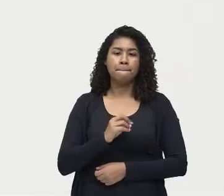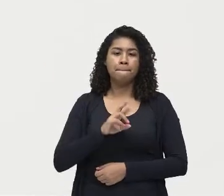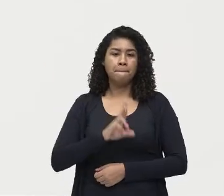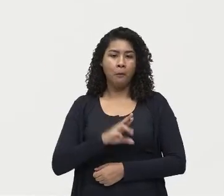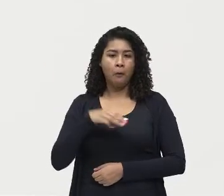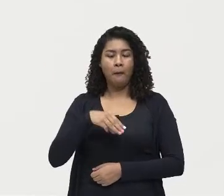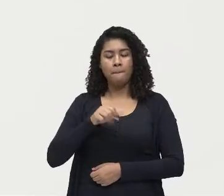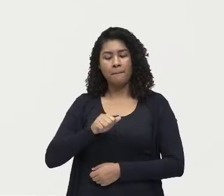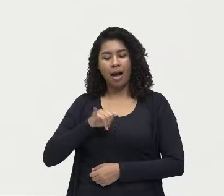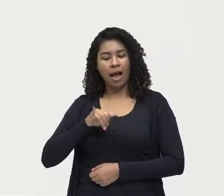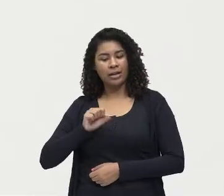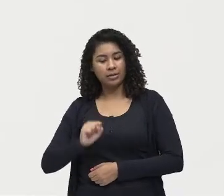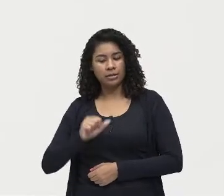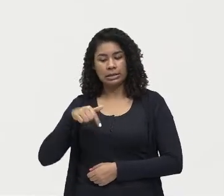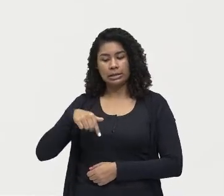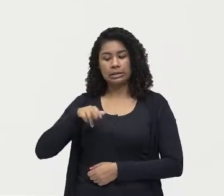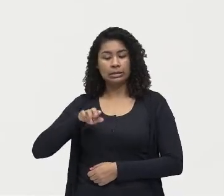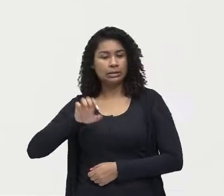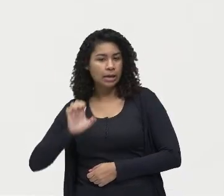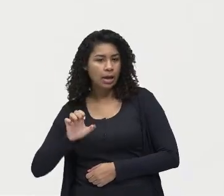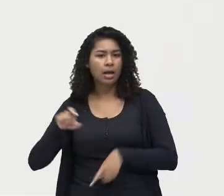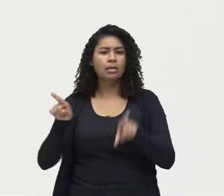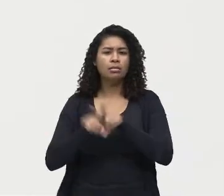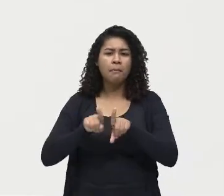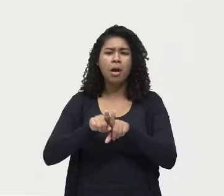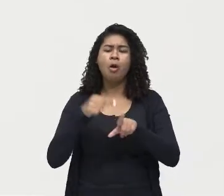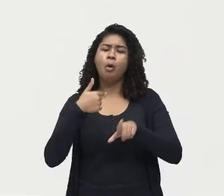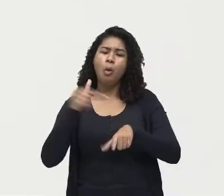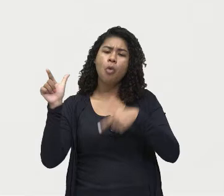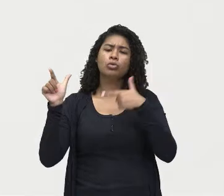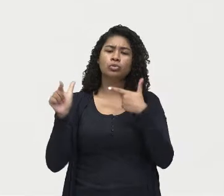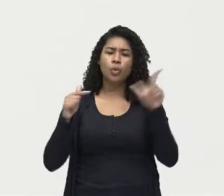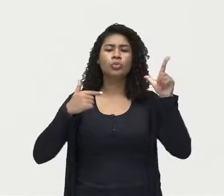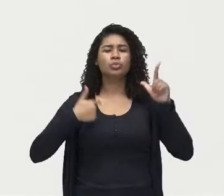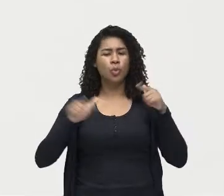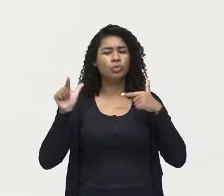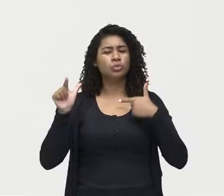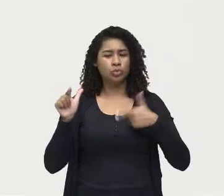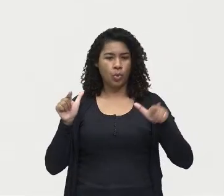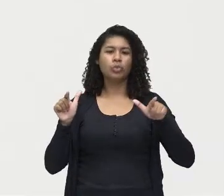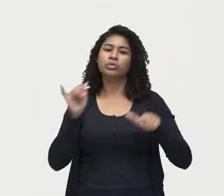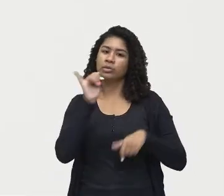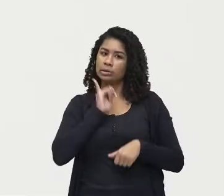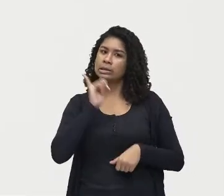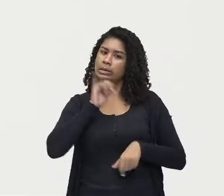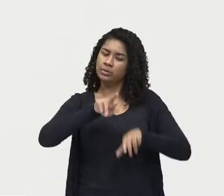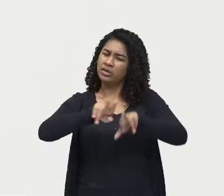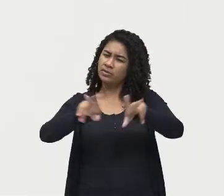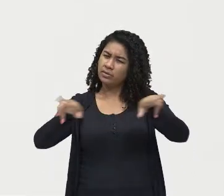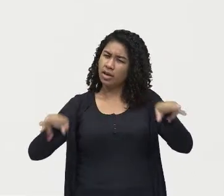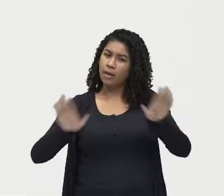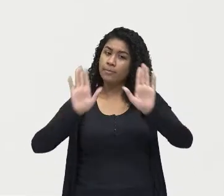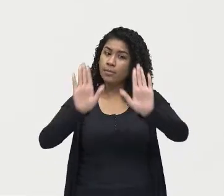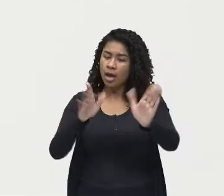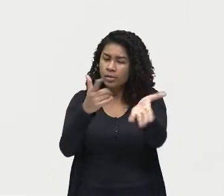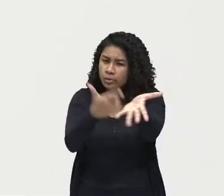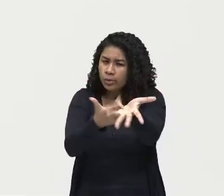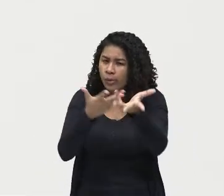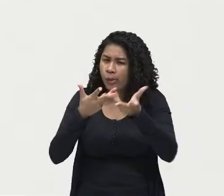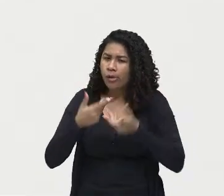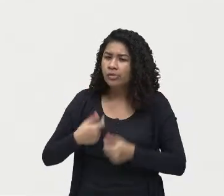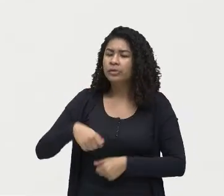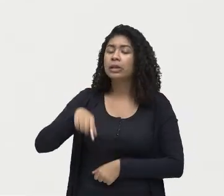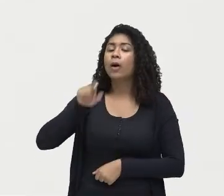que, ainda que também nós podemos destacá-lo com certa frequência e segue aí. O que eu quero convidá-lo agora